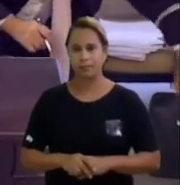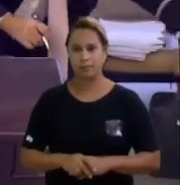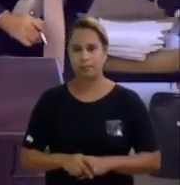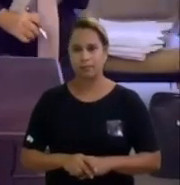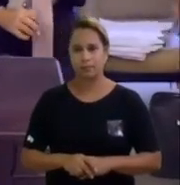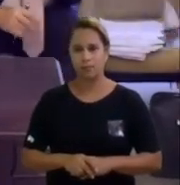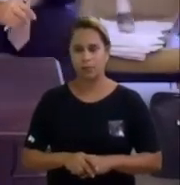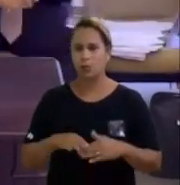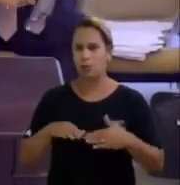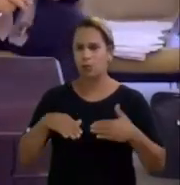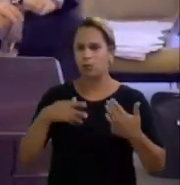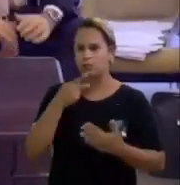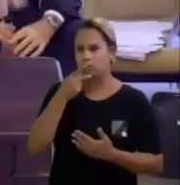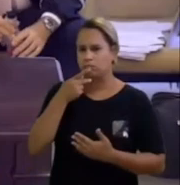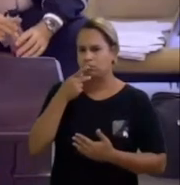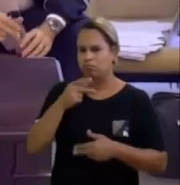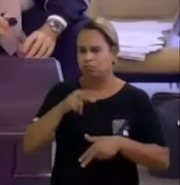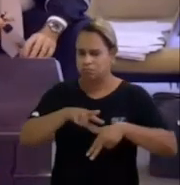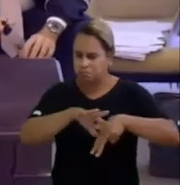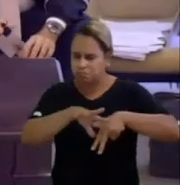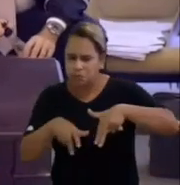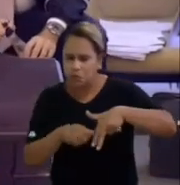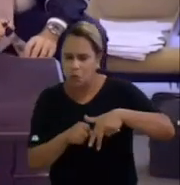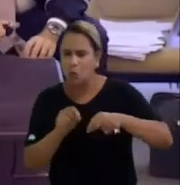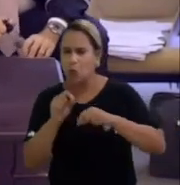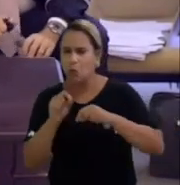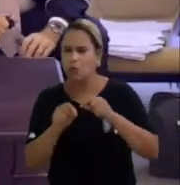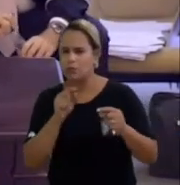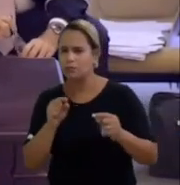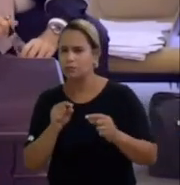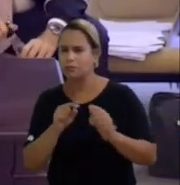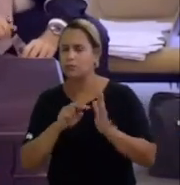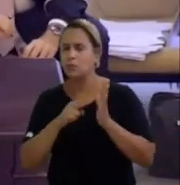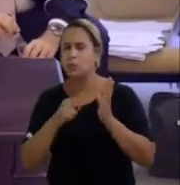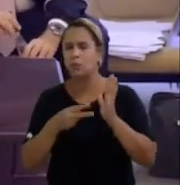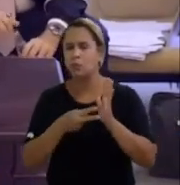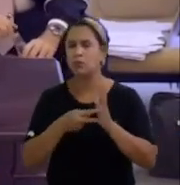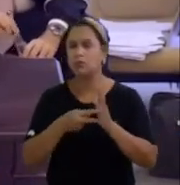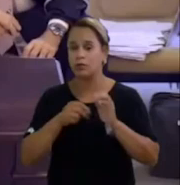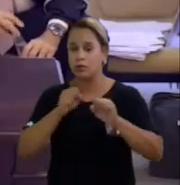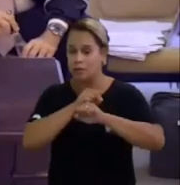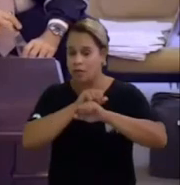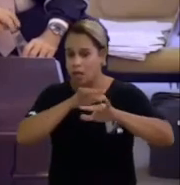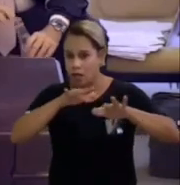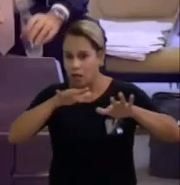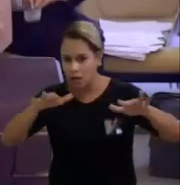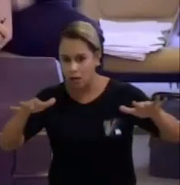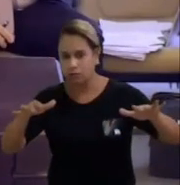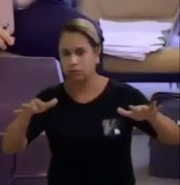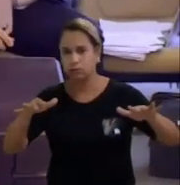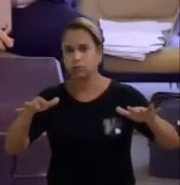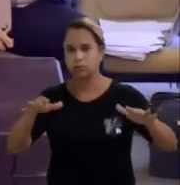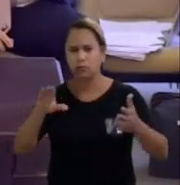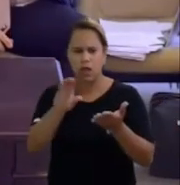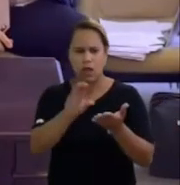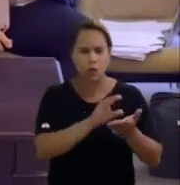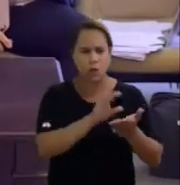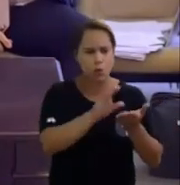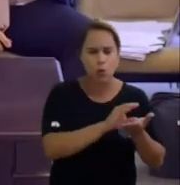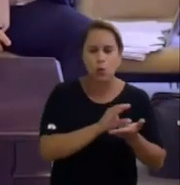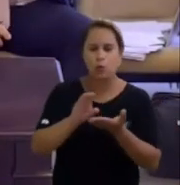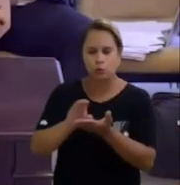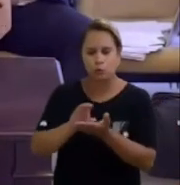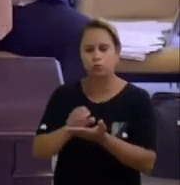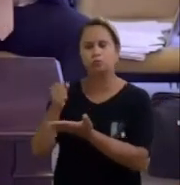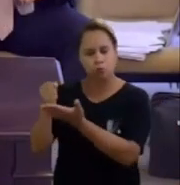Quando nós falamos de corrupção, aqui nós falamos de corrupção no sentido amplo, os indícios de triangulação de recursos, quando nós falamos de